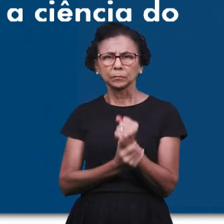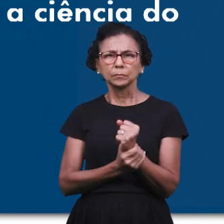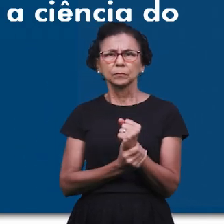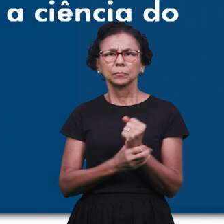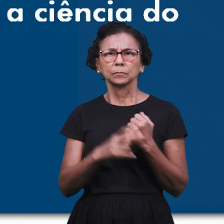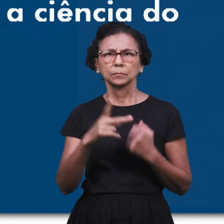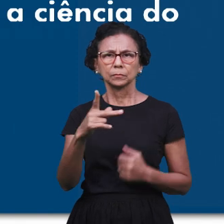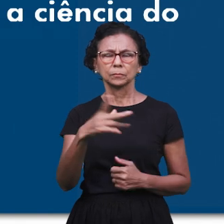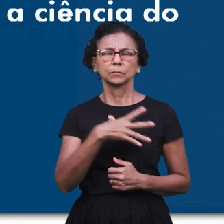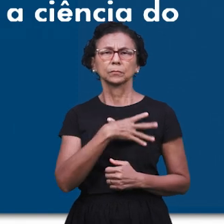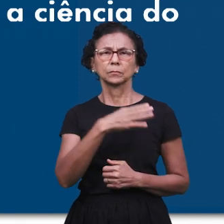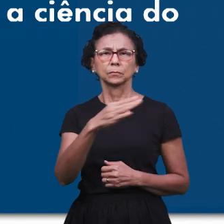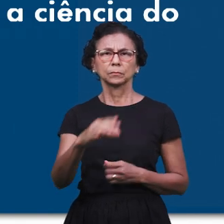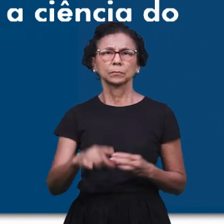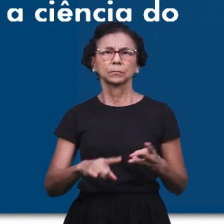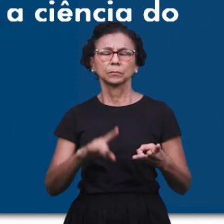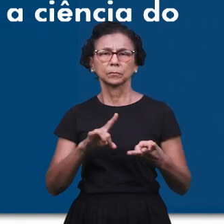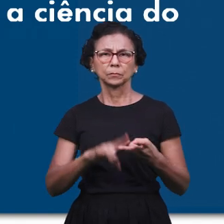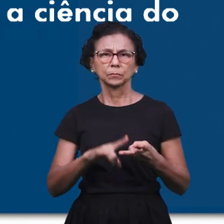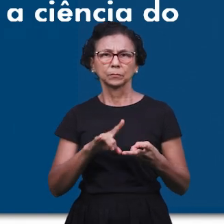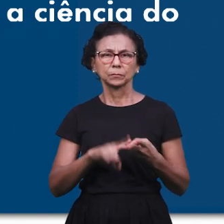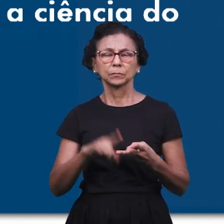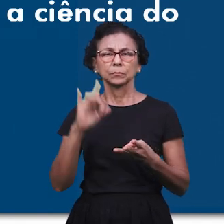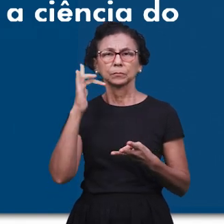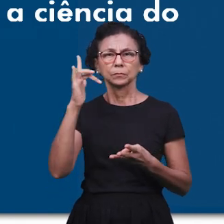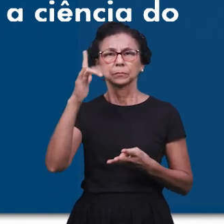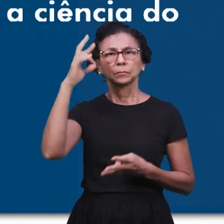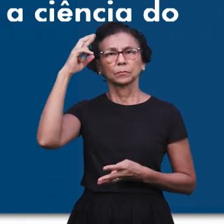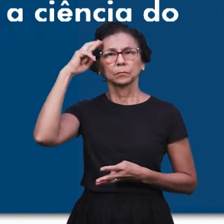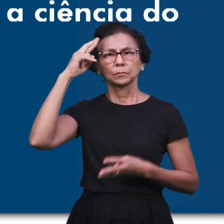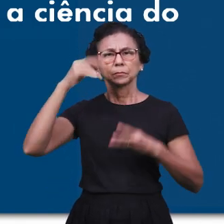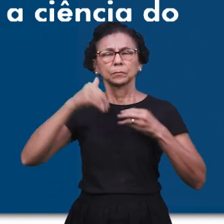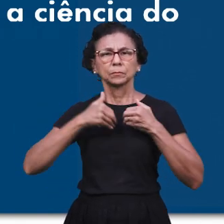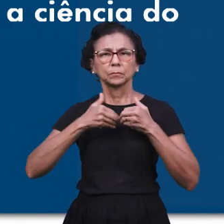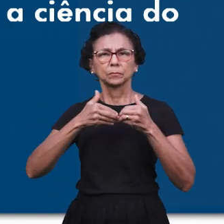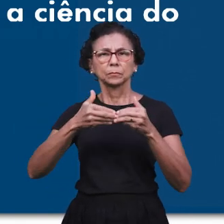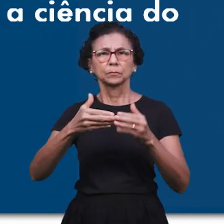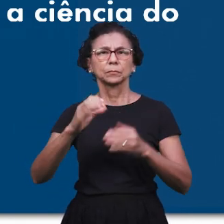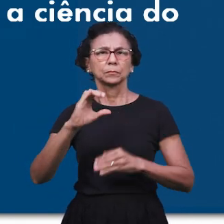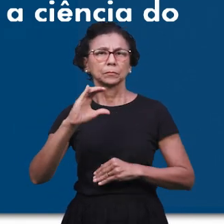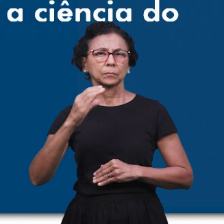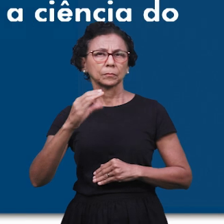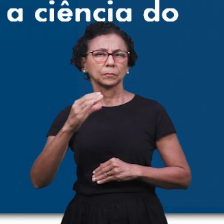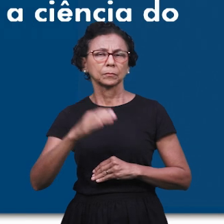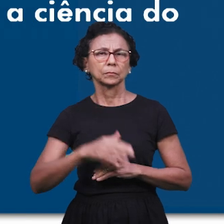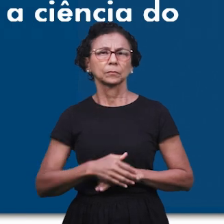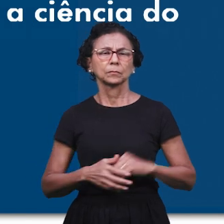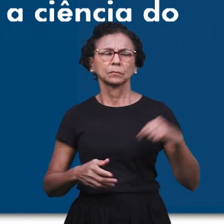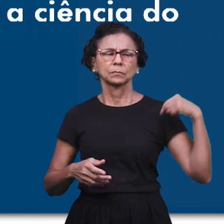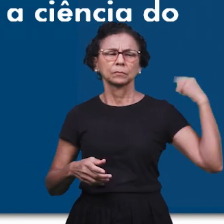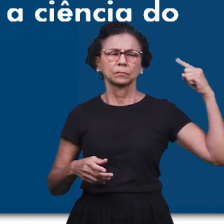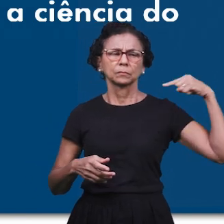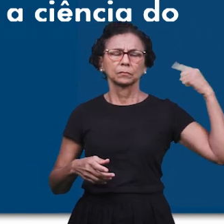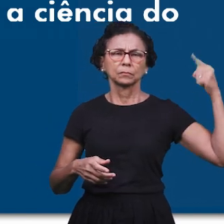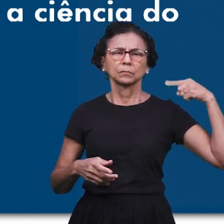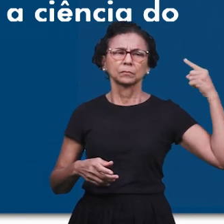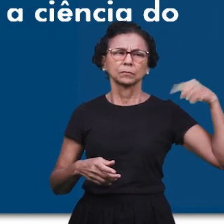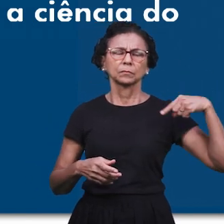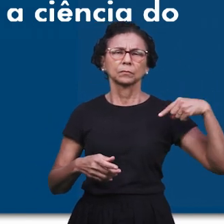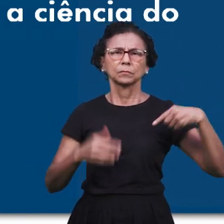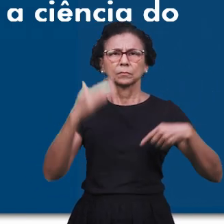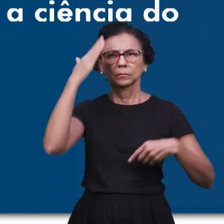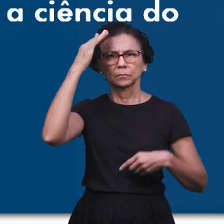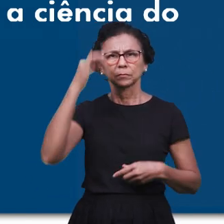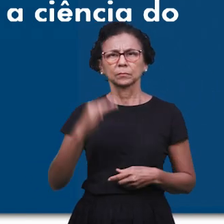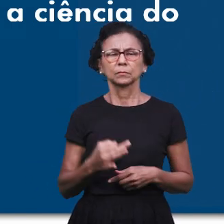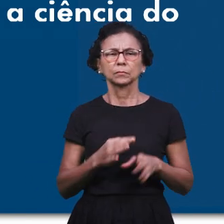filhos. Outro trecho. O temor do Senhor é o princípio da ciência. Os loucos desprezam a sabedoria e